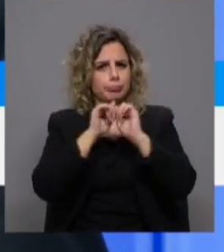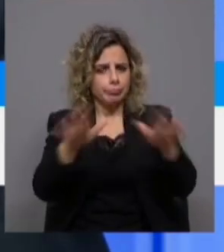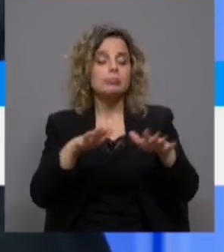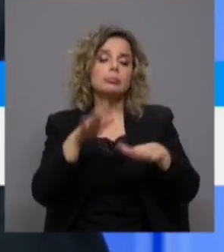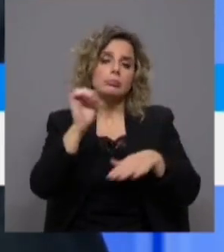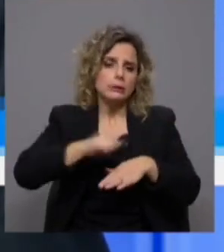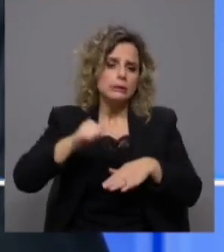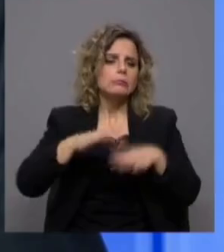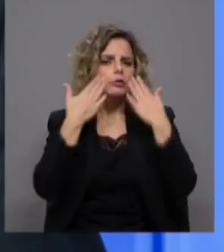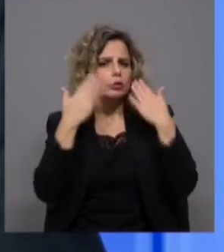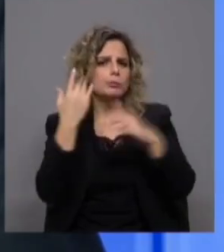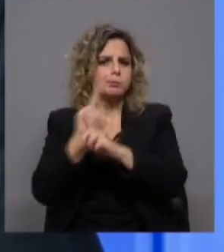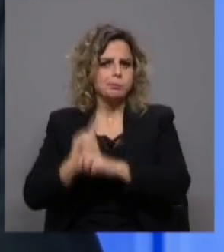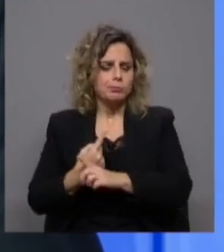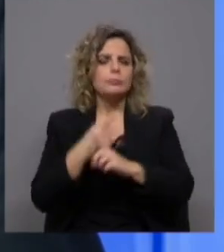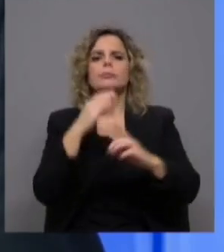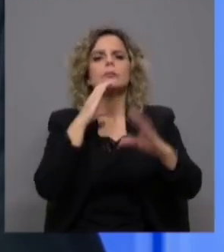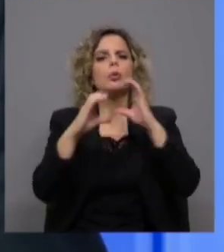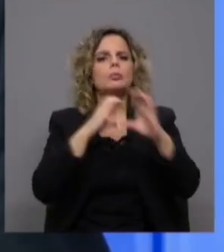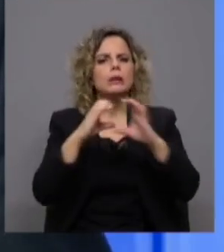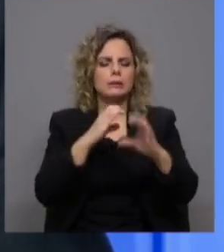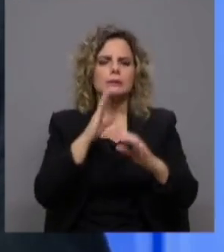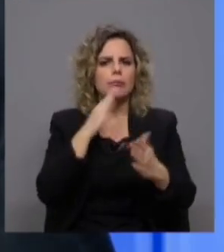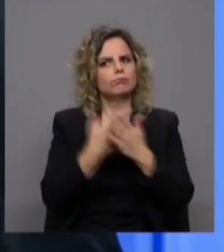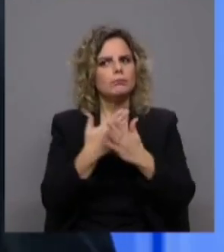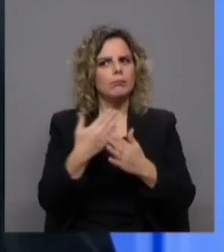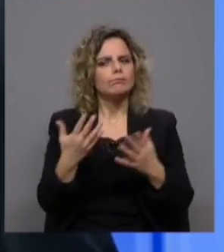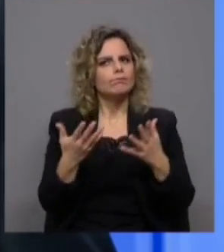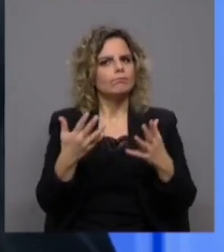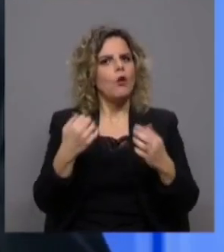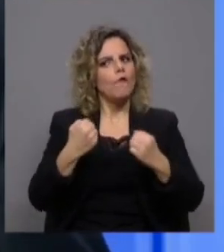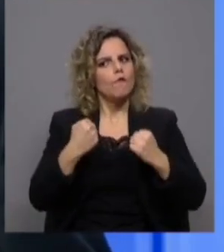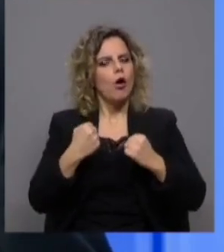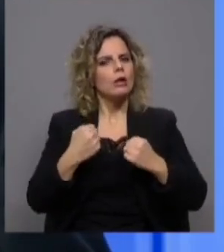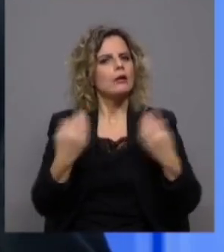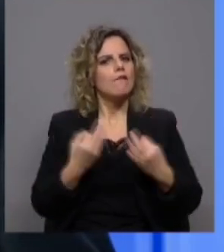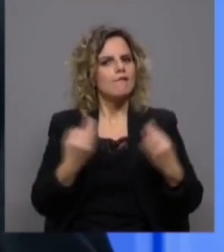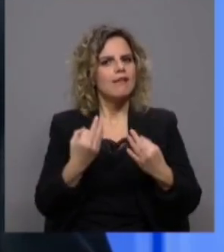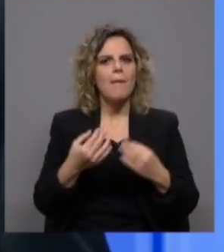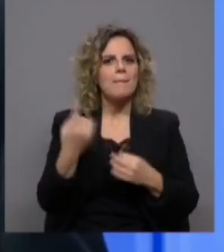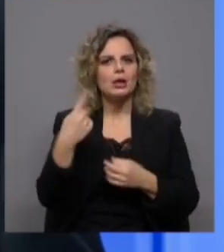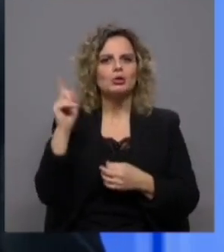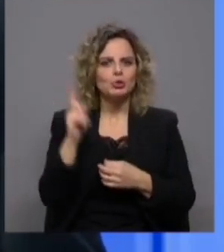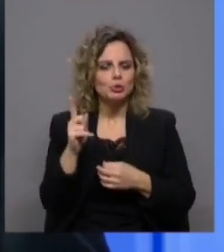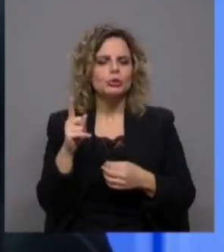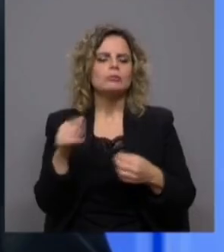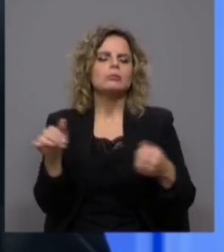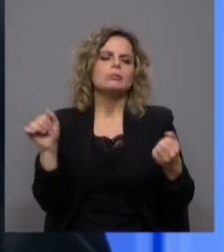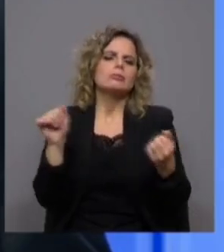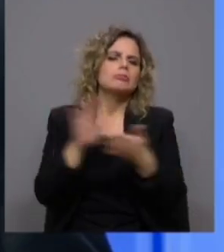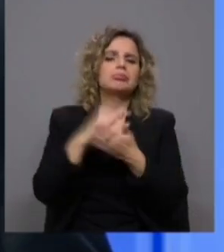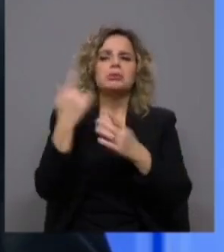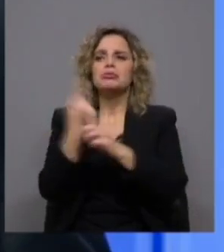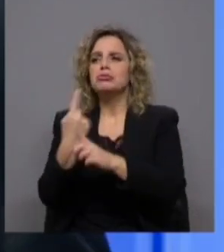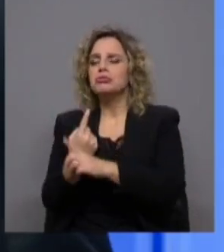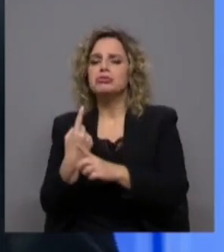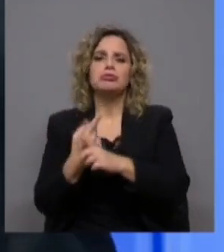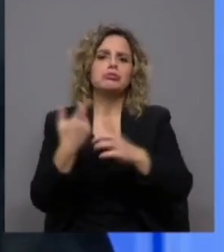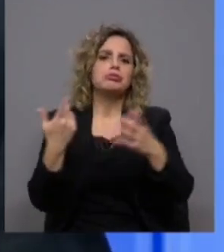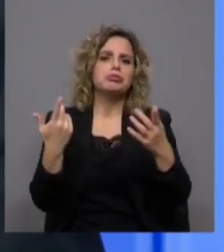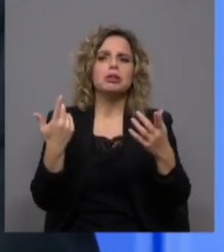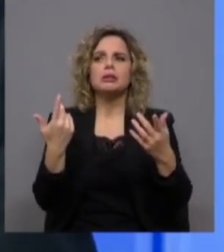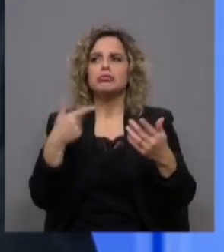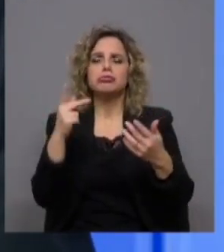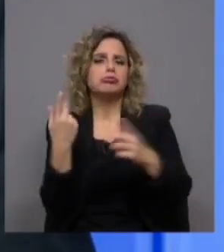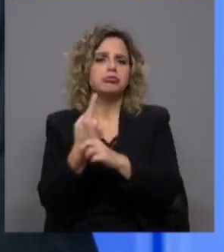relação das redes sociais e numa comunicação bastante de impactante mas não temos tido é a comunicação social de massas e para nos amplificar